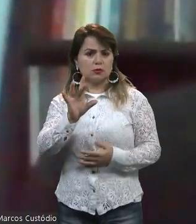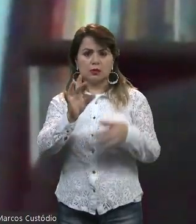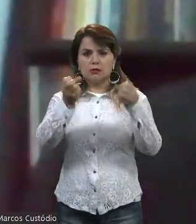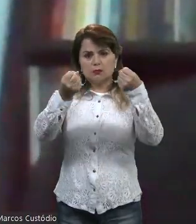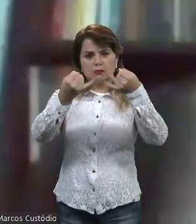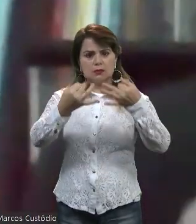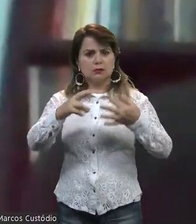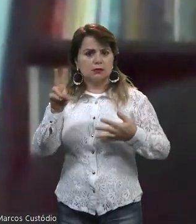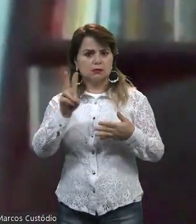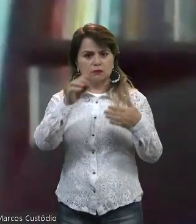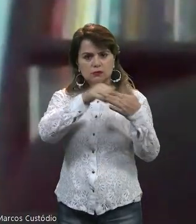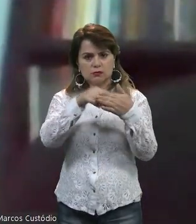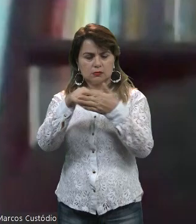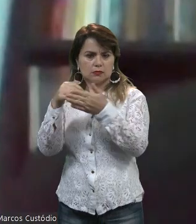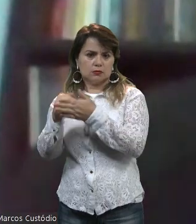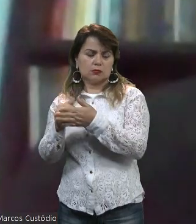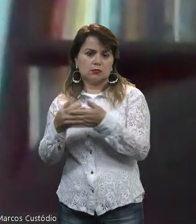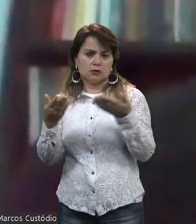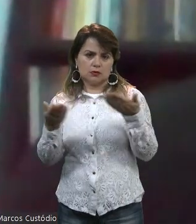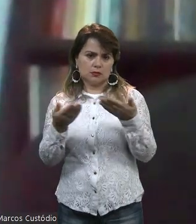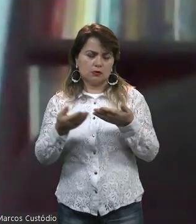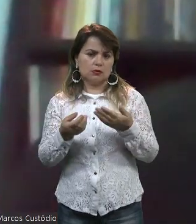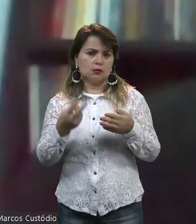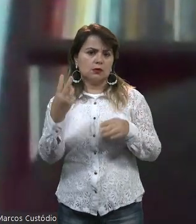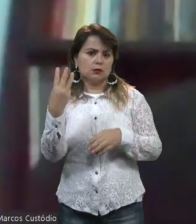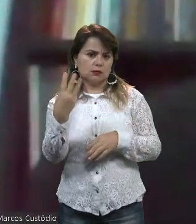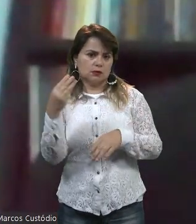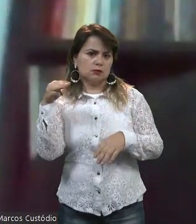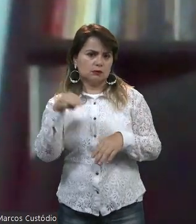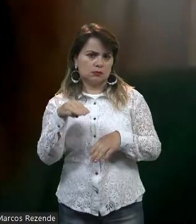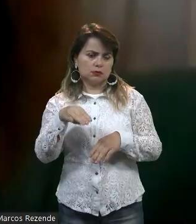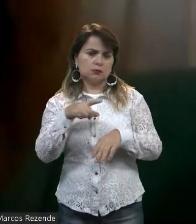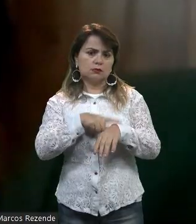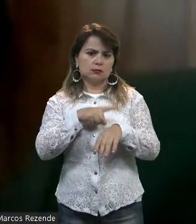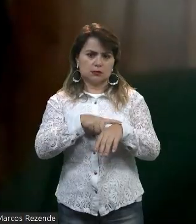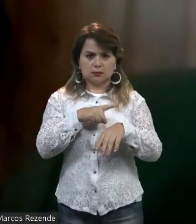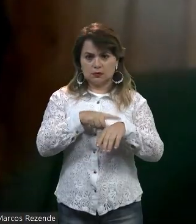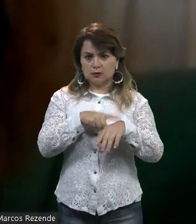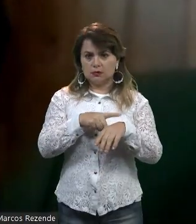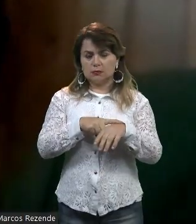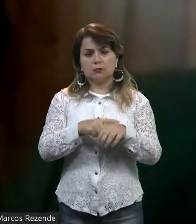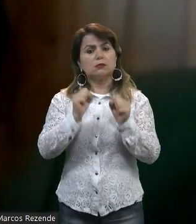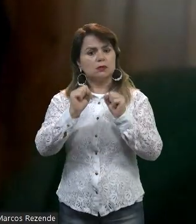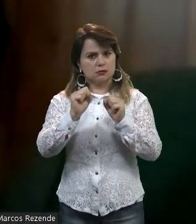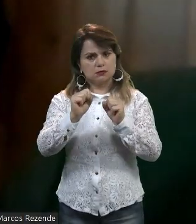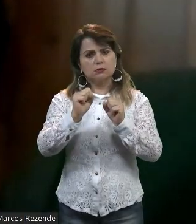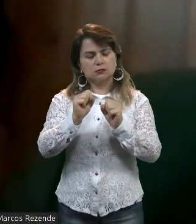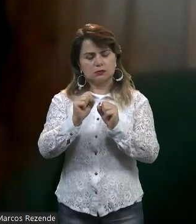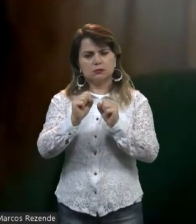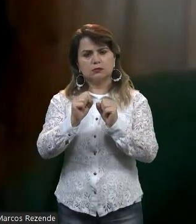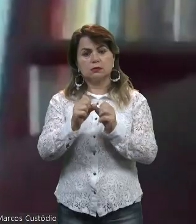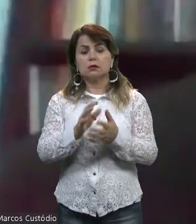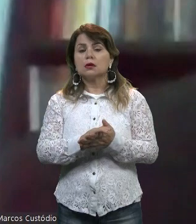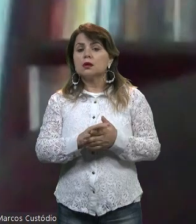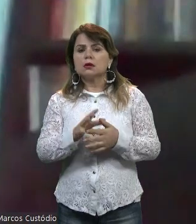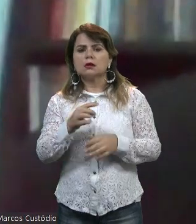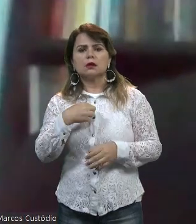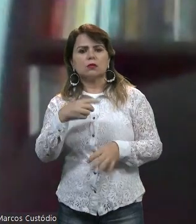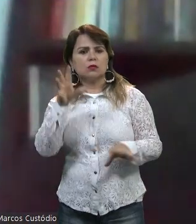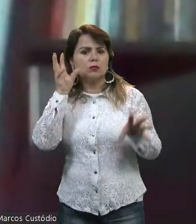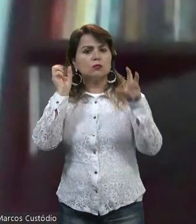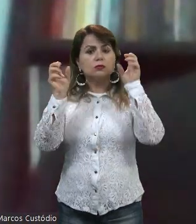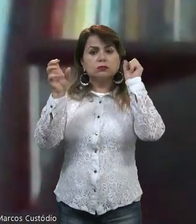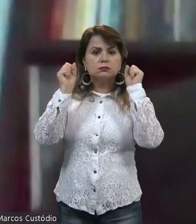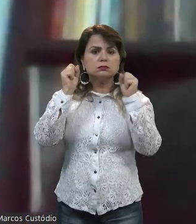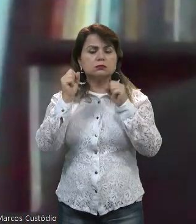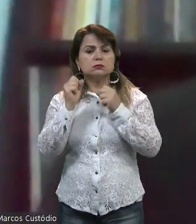voto, então estou em trabalho de justificativa de voto de 3 minutos. Justificativa de voto, vereador, 3 minutos. Eu estava ouvindo aqui